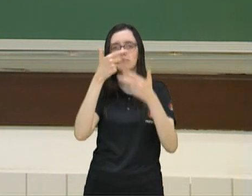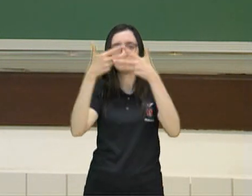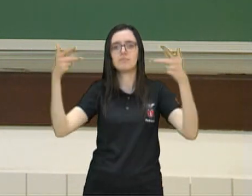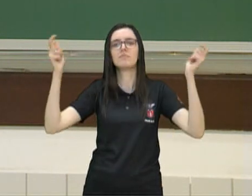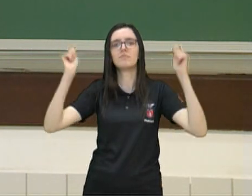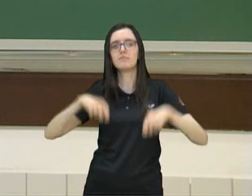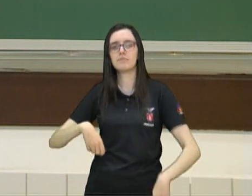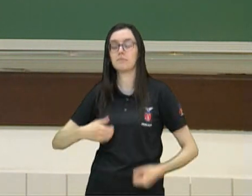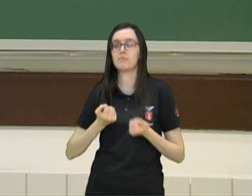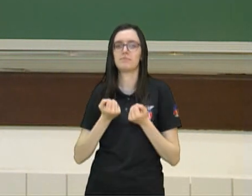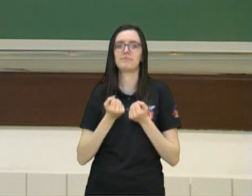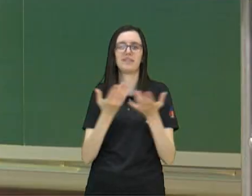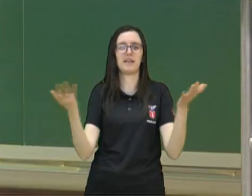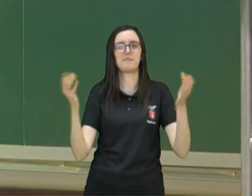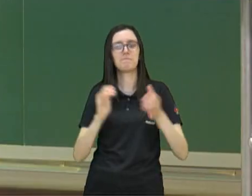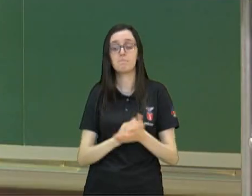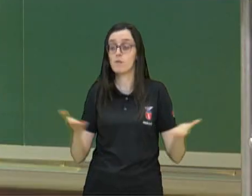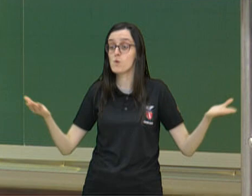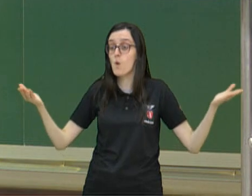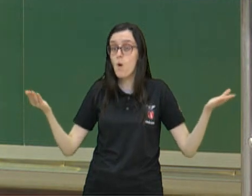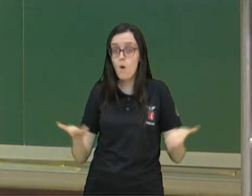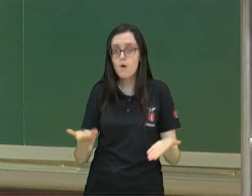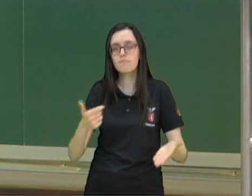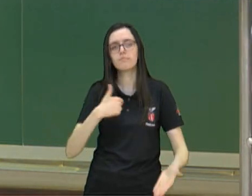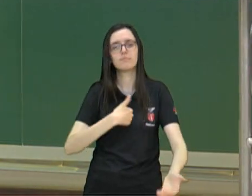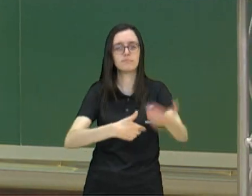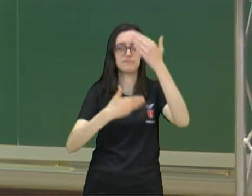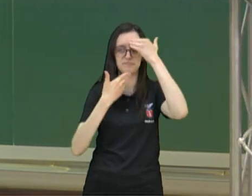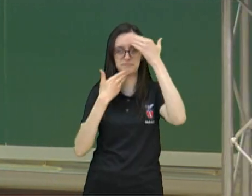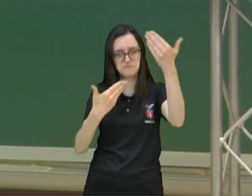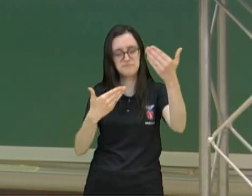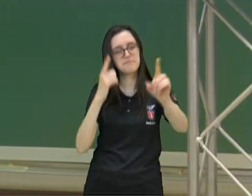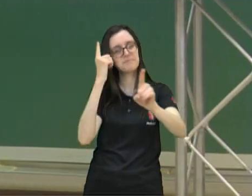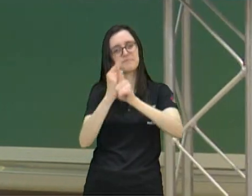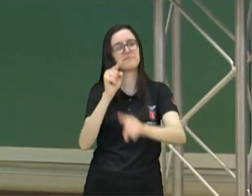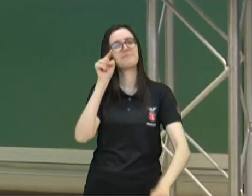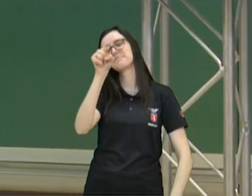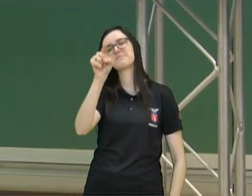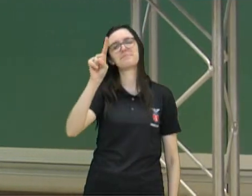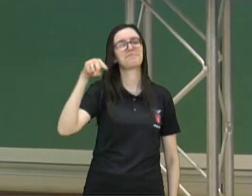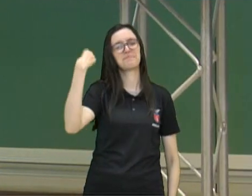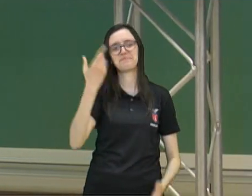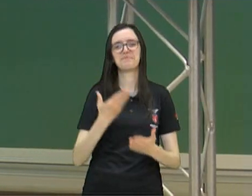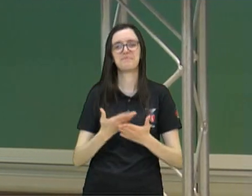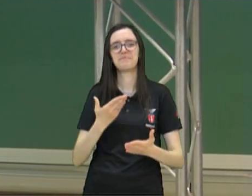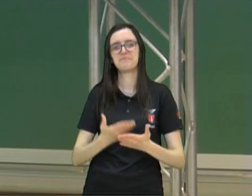para oferecer. Por hoje, eu agradeço e encontro vocês na